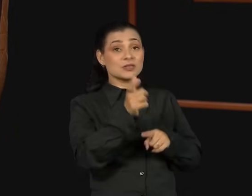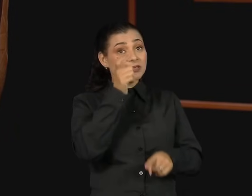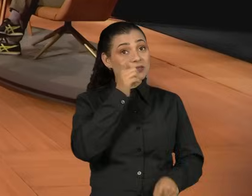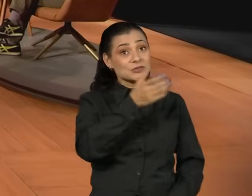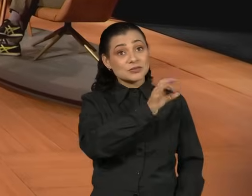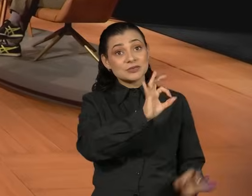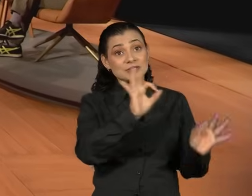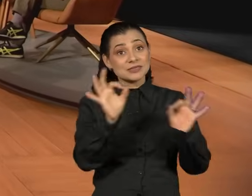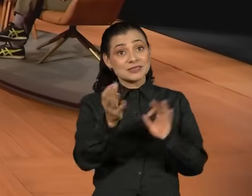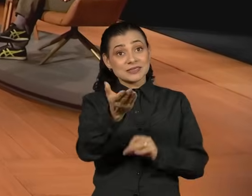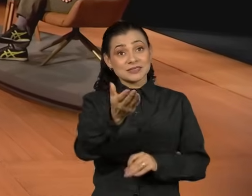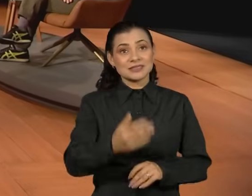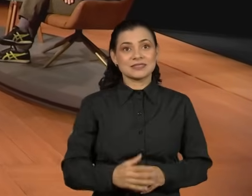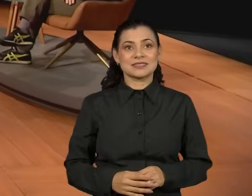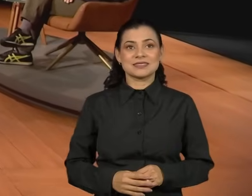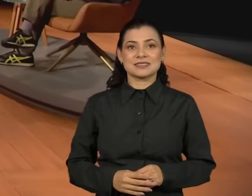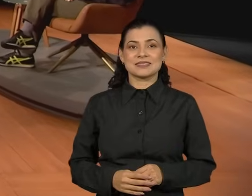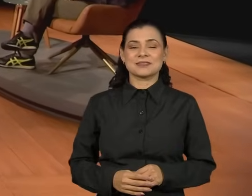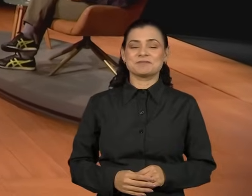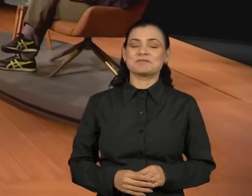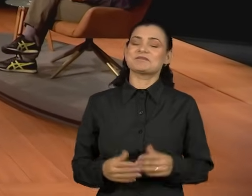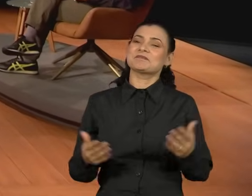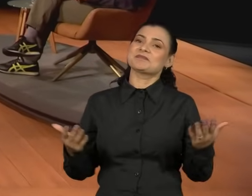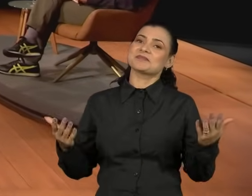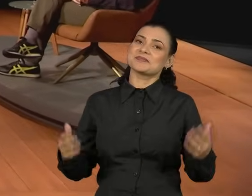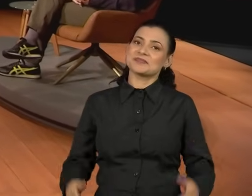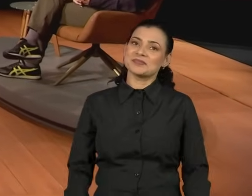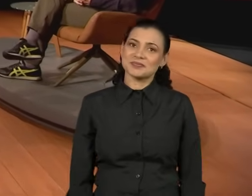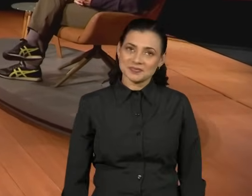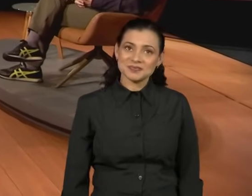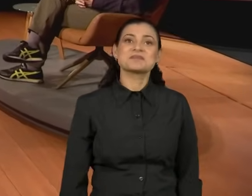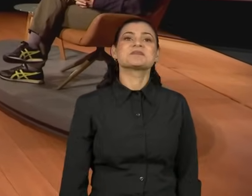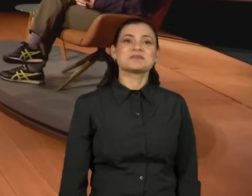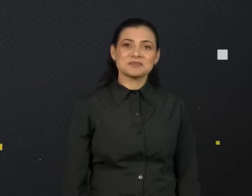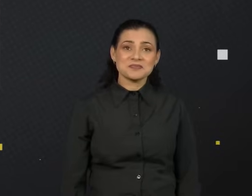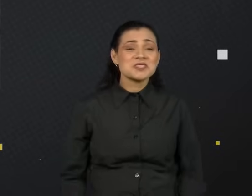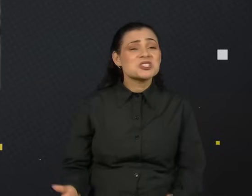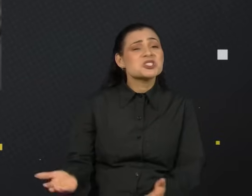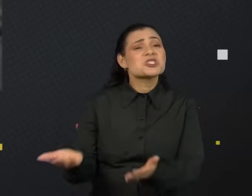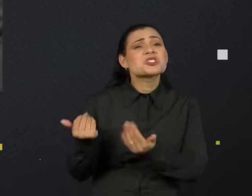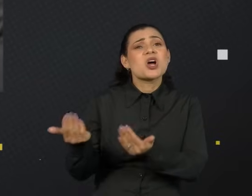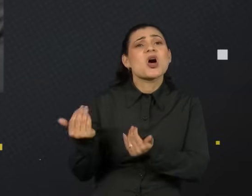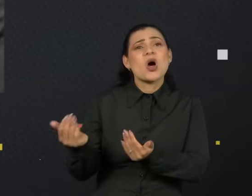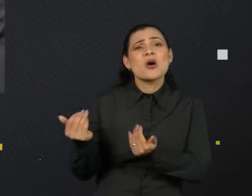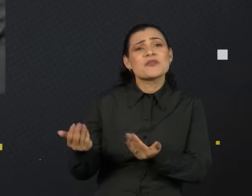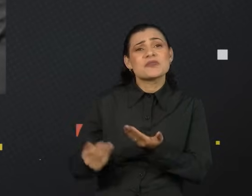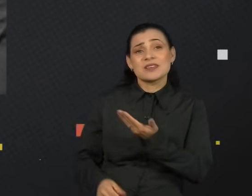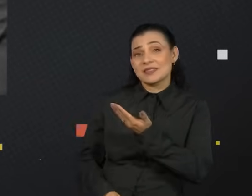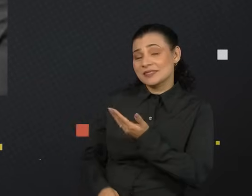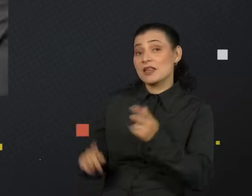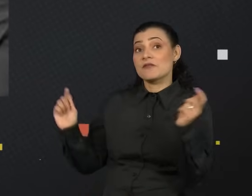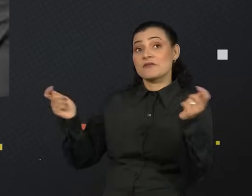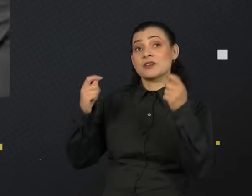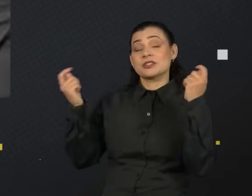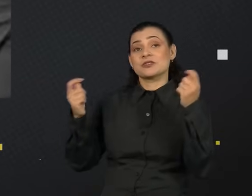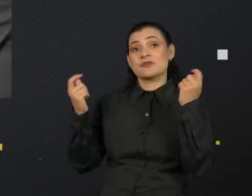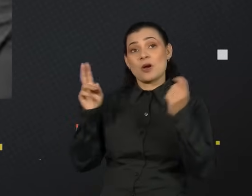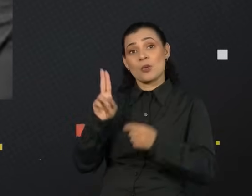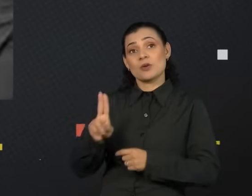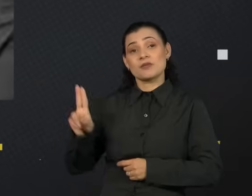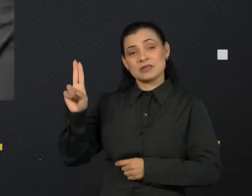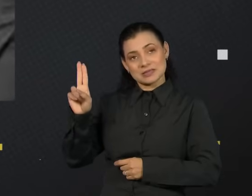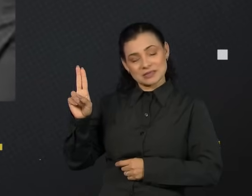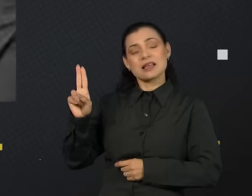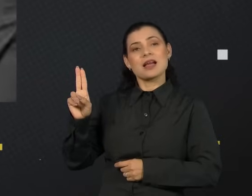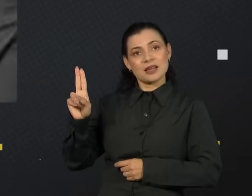lá. Meu Deus. Ainda muito jovem, no Festival Universitário na